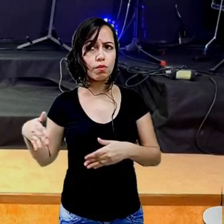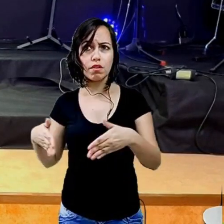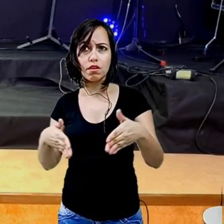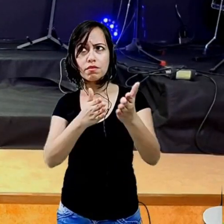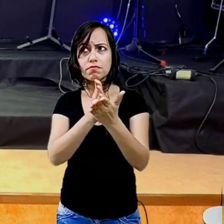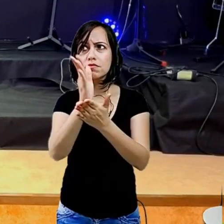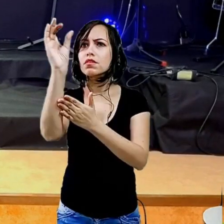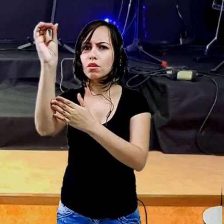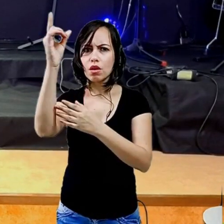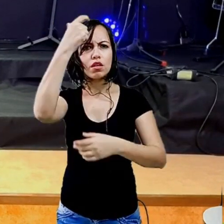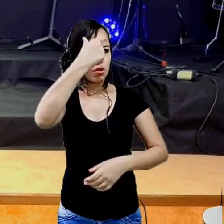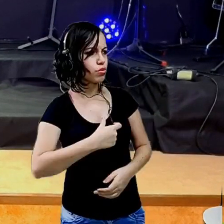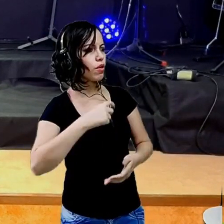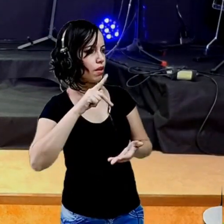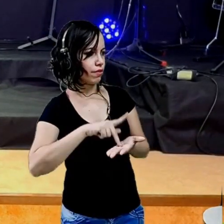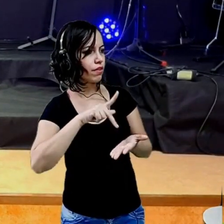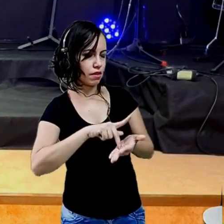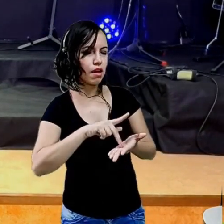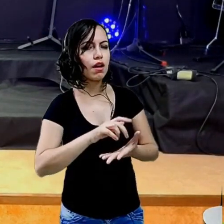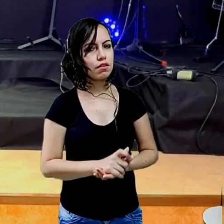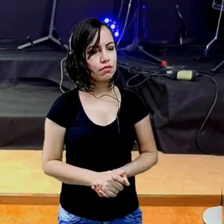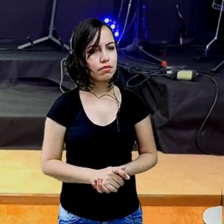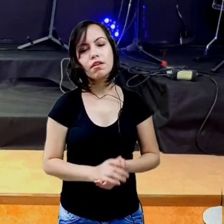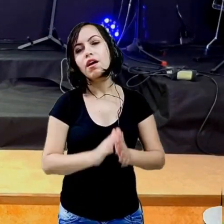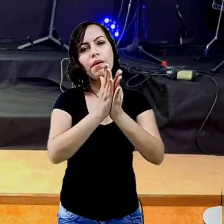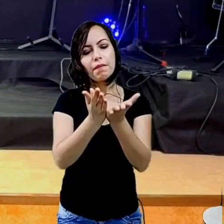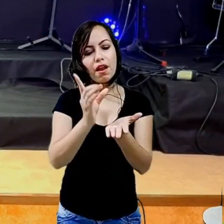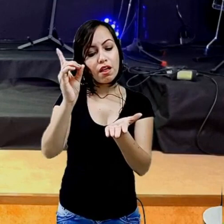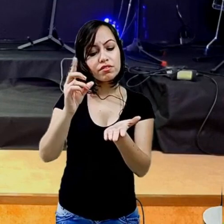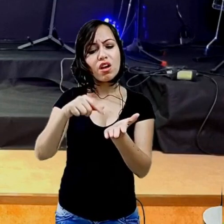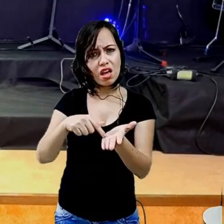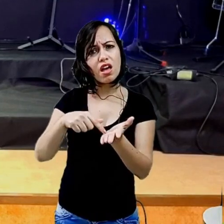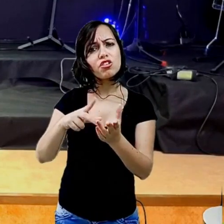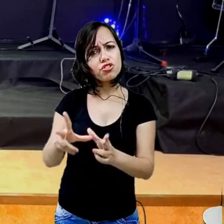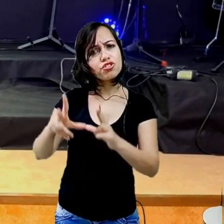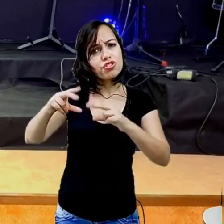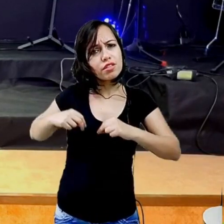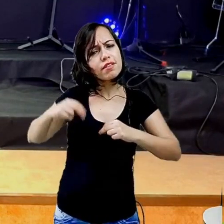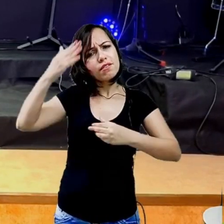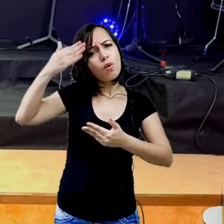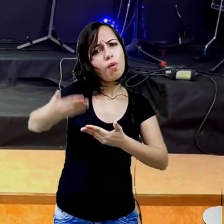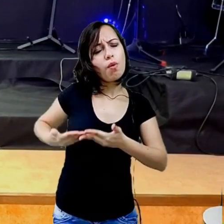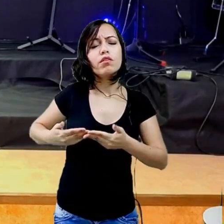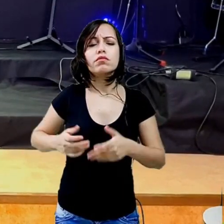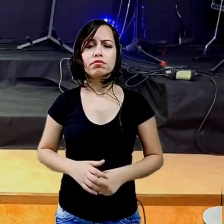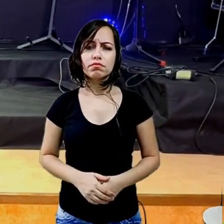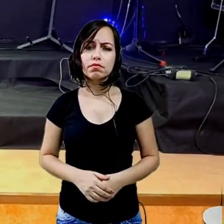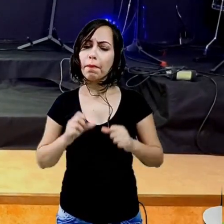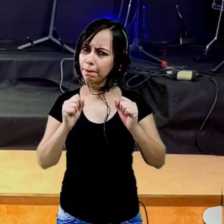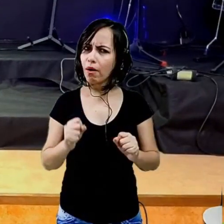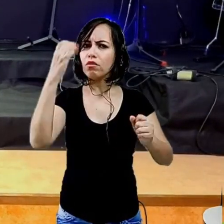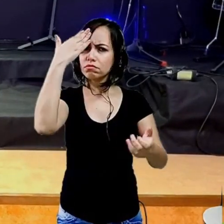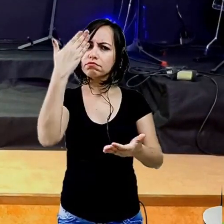sou a verdade. A palavra de Deus é digna de confiança, é digna